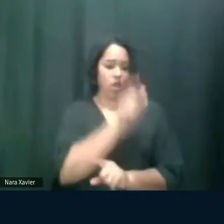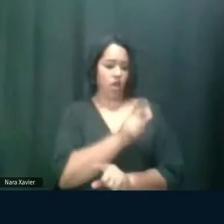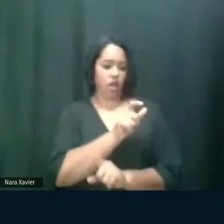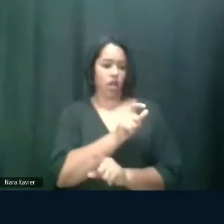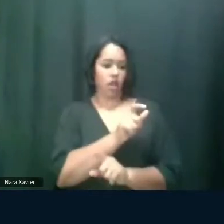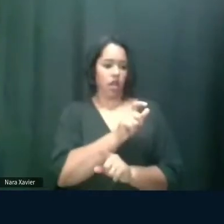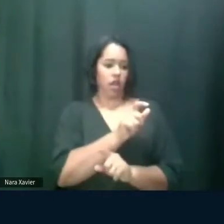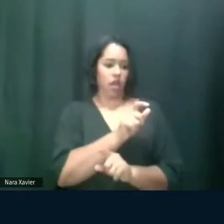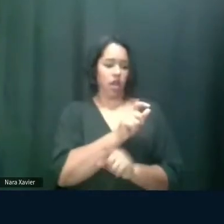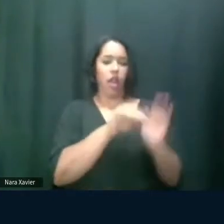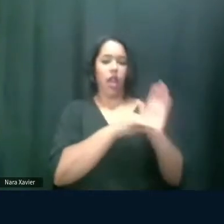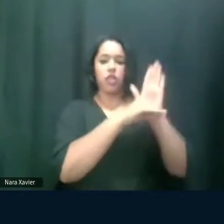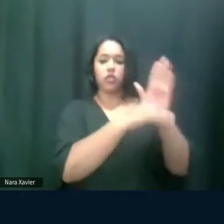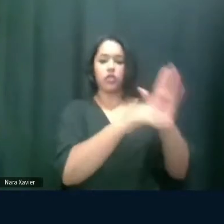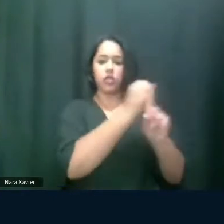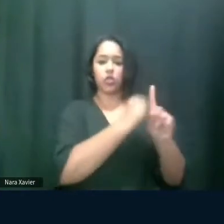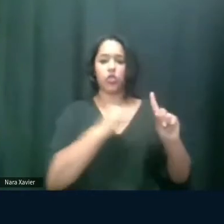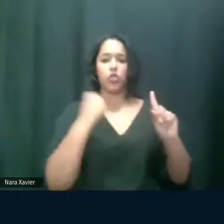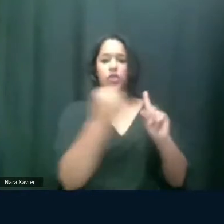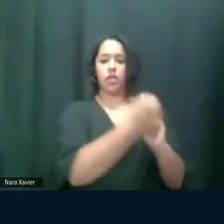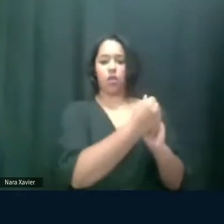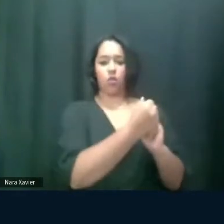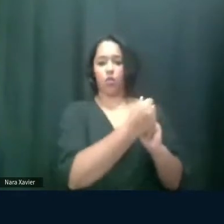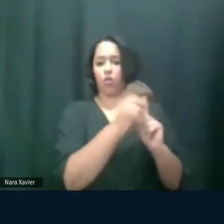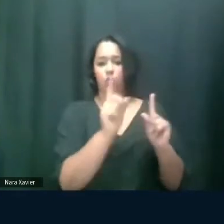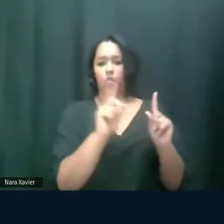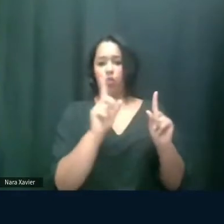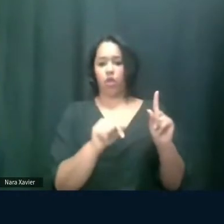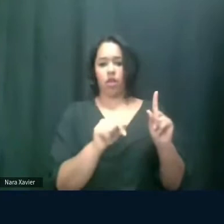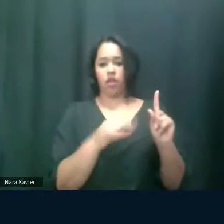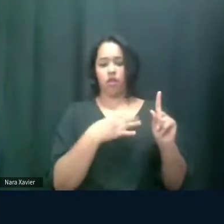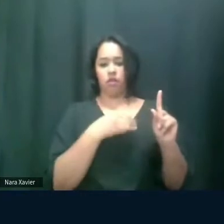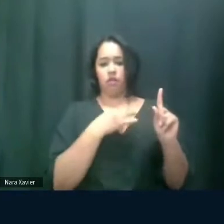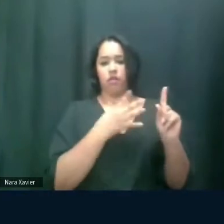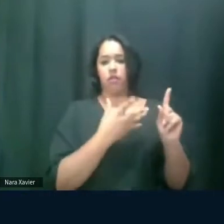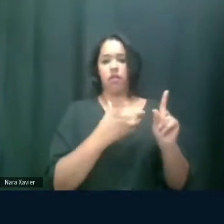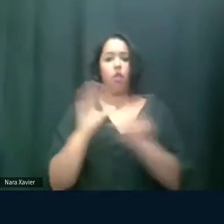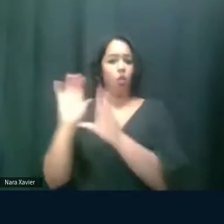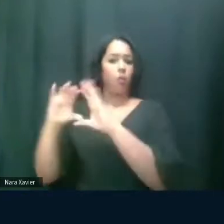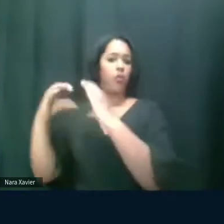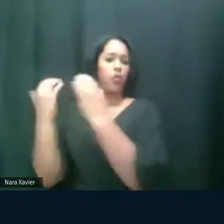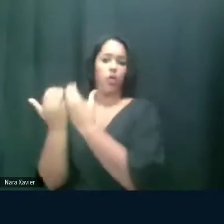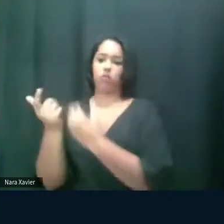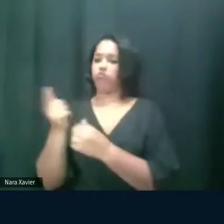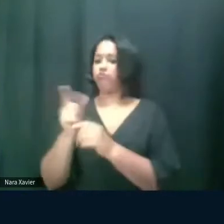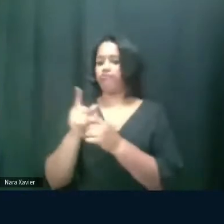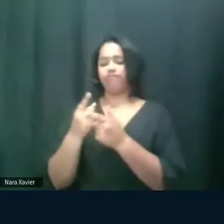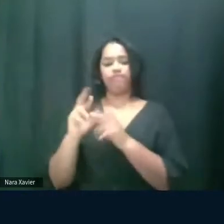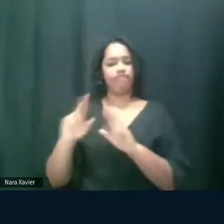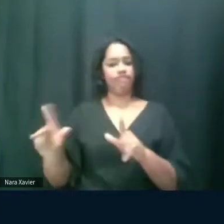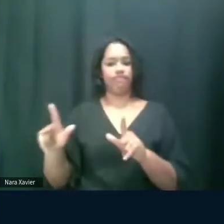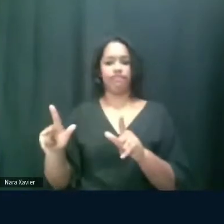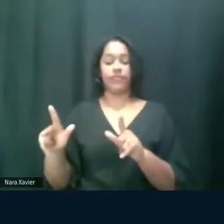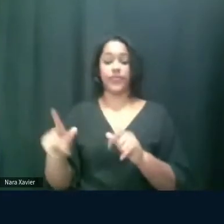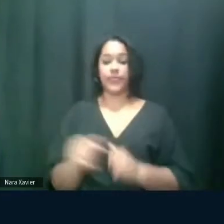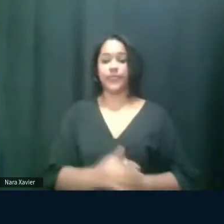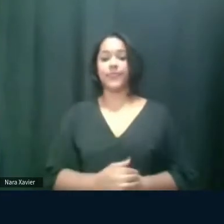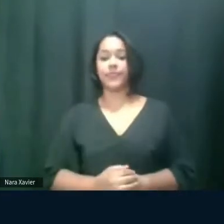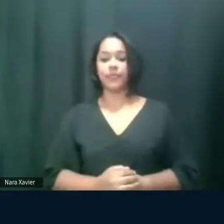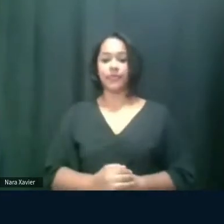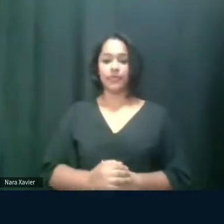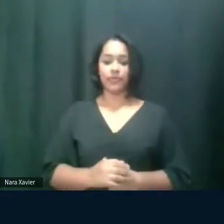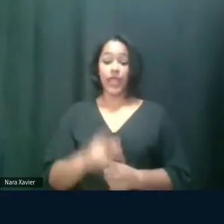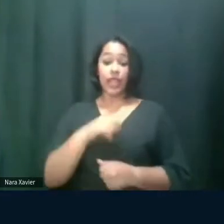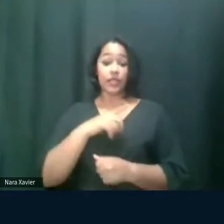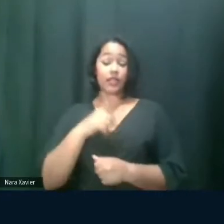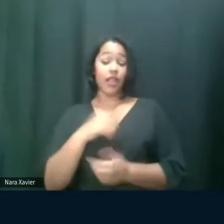termo social não é anódico, da mesma forma que comunitário também não é. Aí tem alguns termos que depois